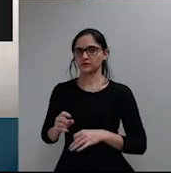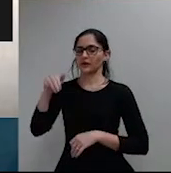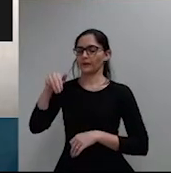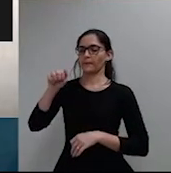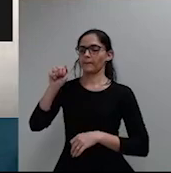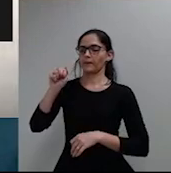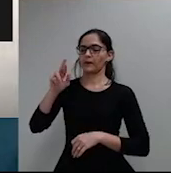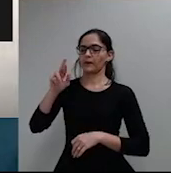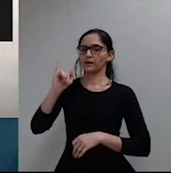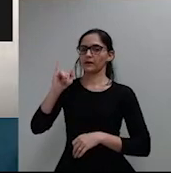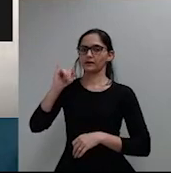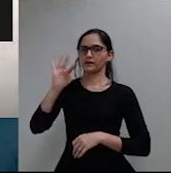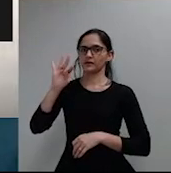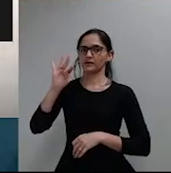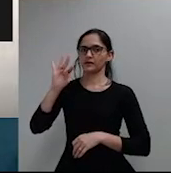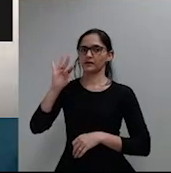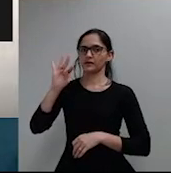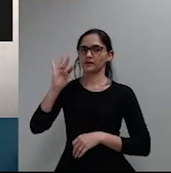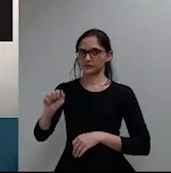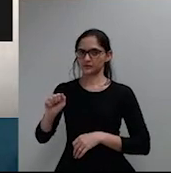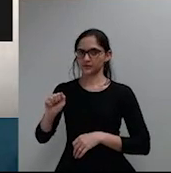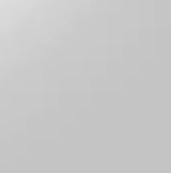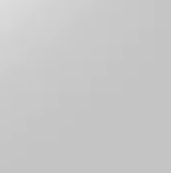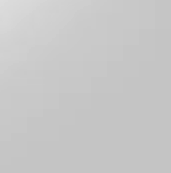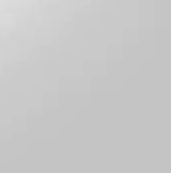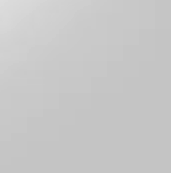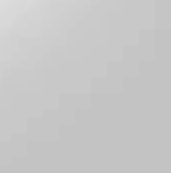produzir a prova considerada necessária.